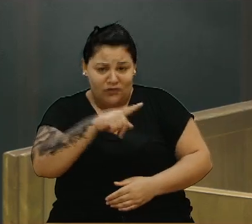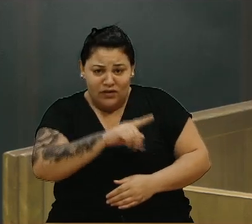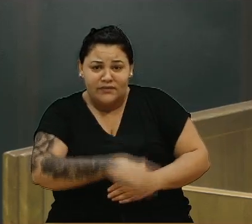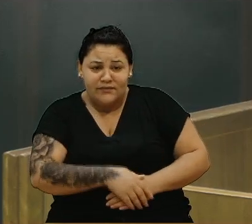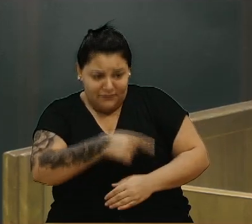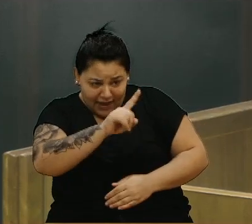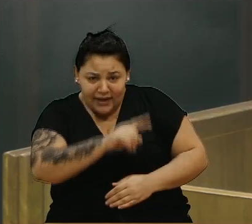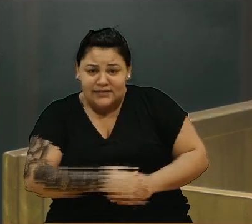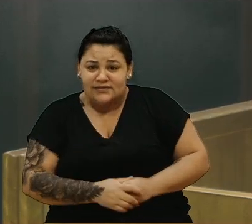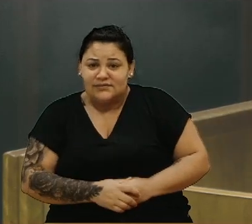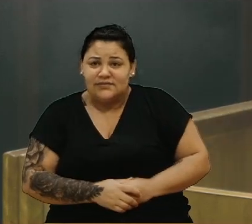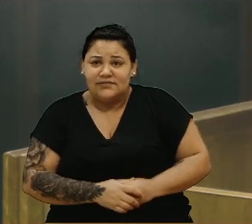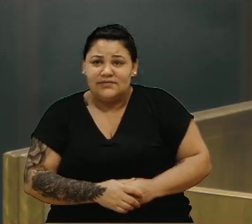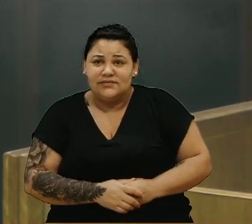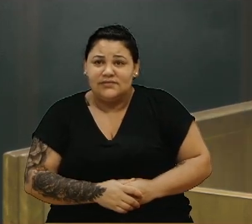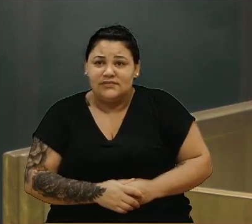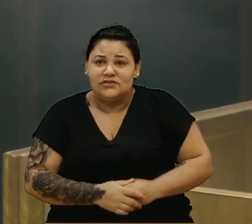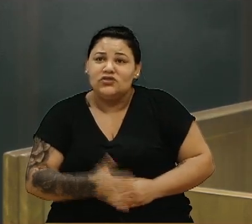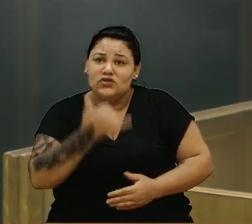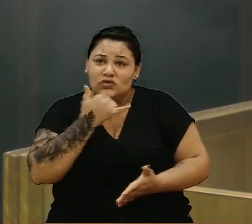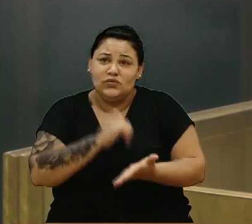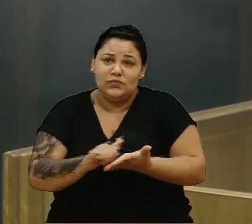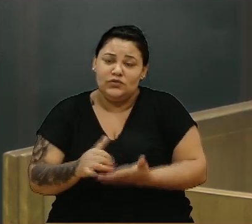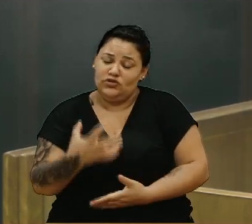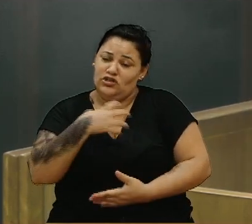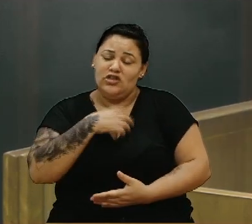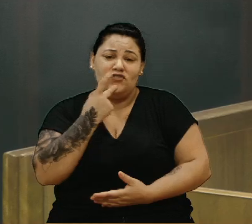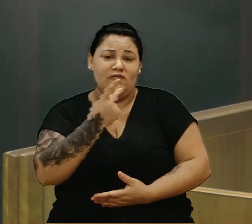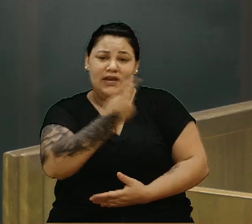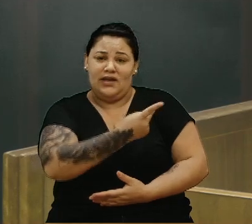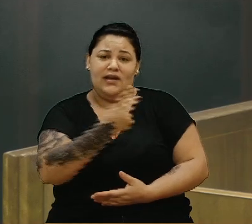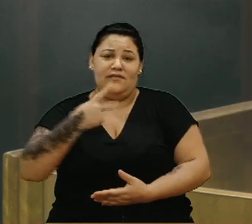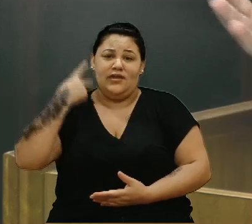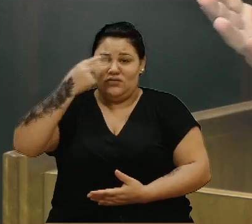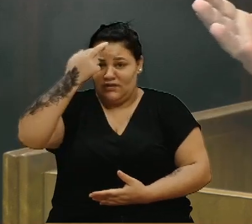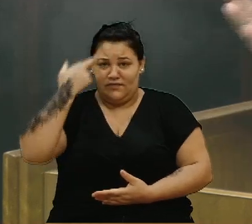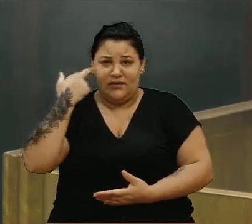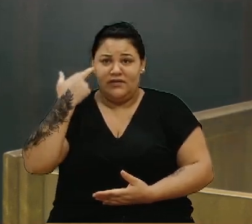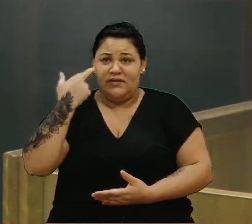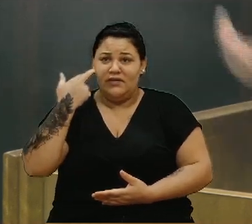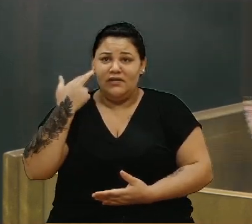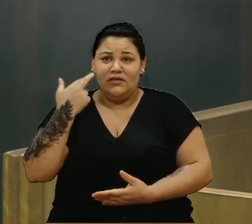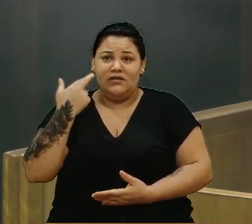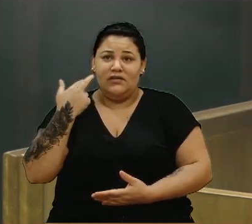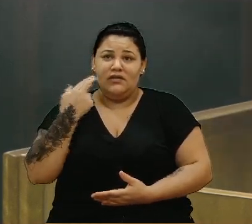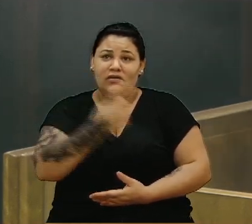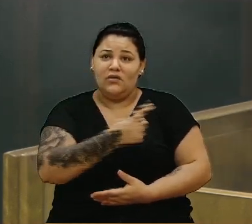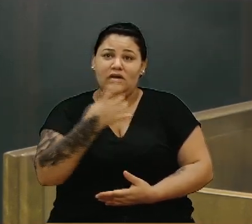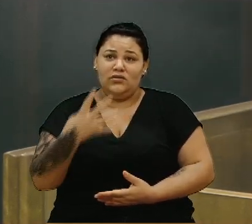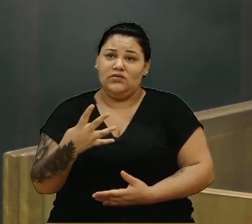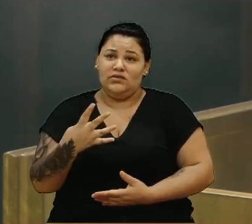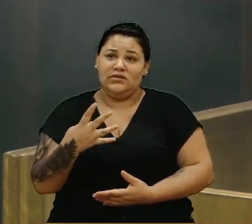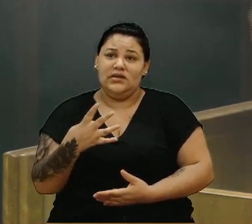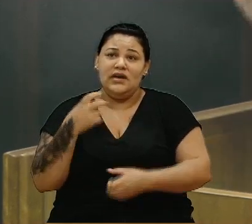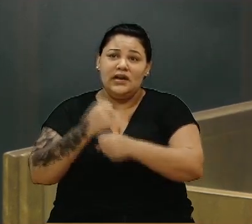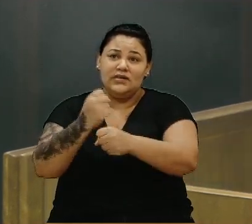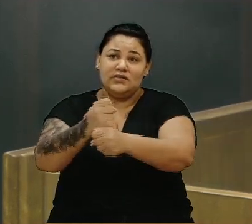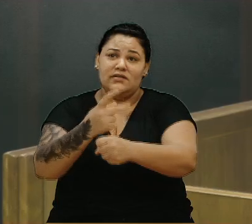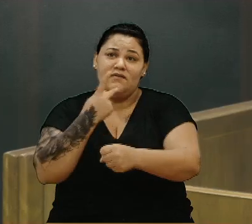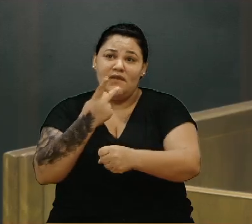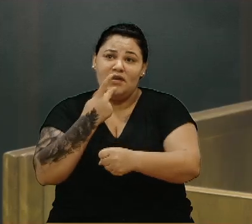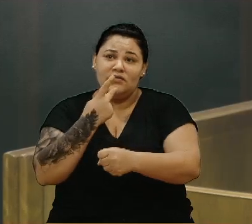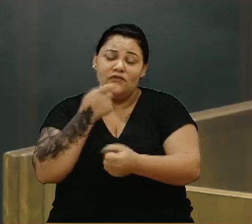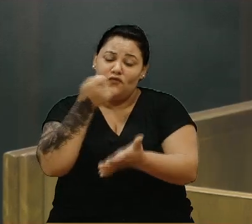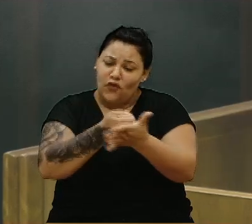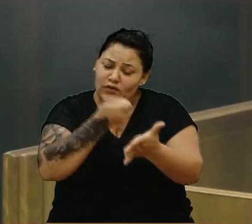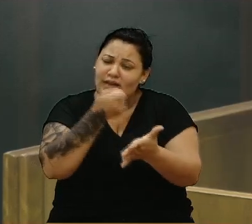por gentileza. E perdoe o meu jeito de fala, senhor vereador Rafael Bueno. Eu passei 14 anos falando nesse tom. Vou tentar me